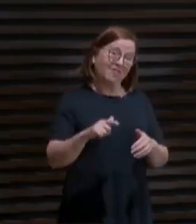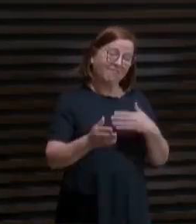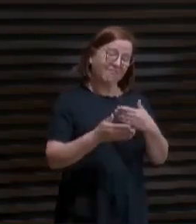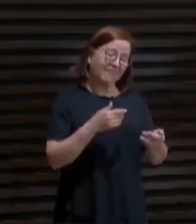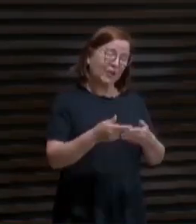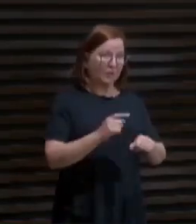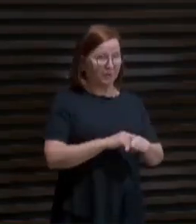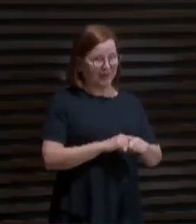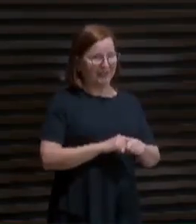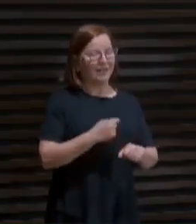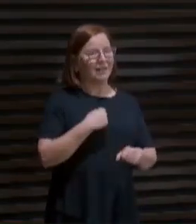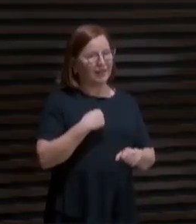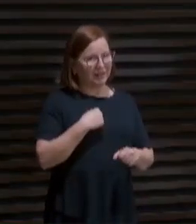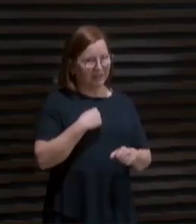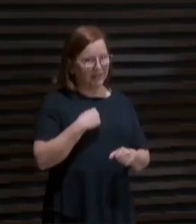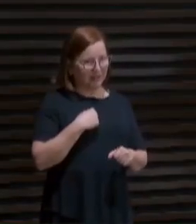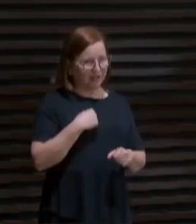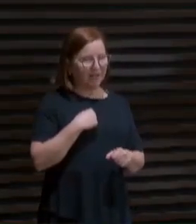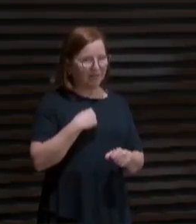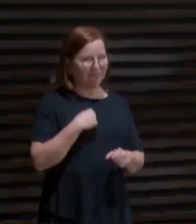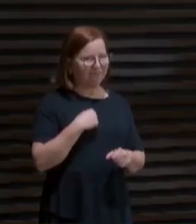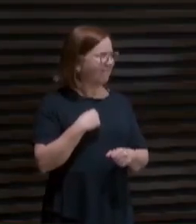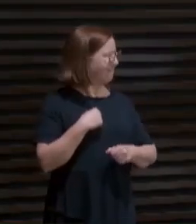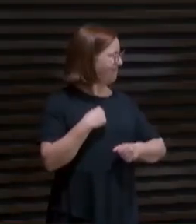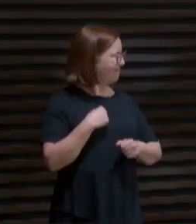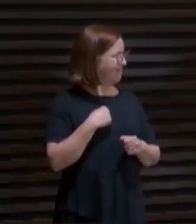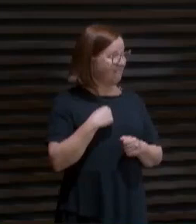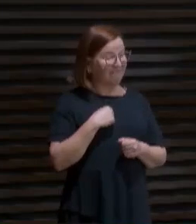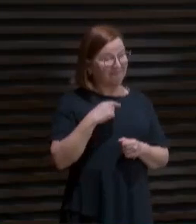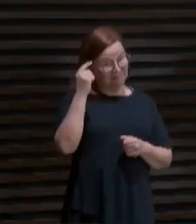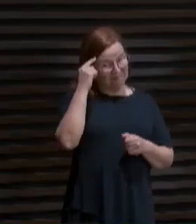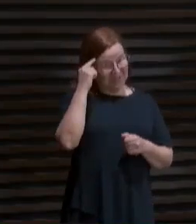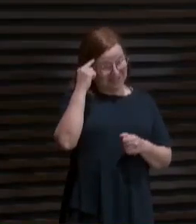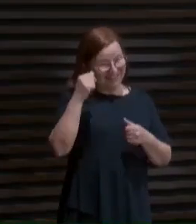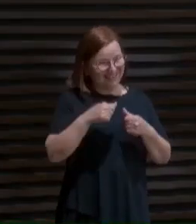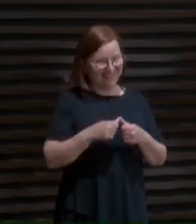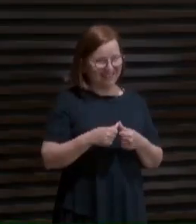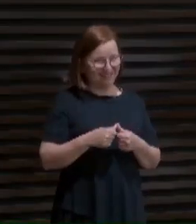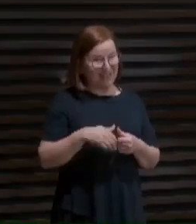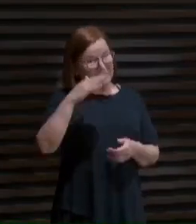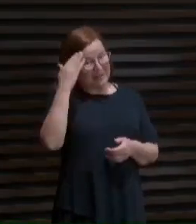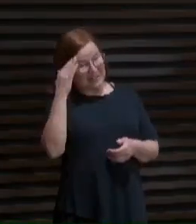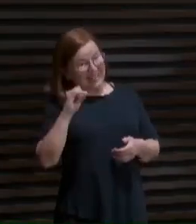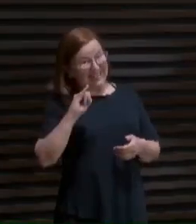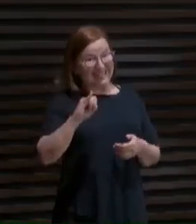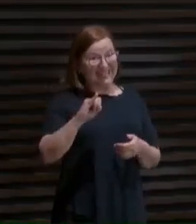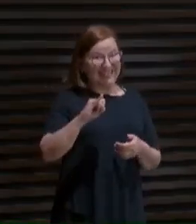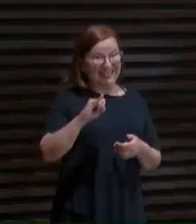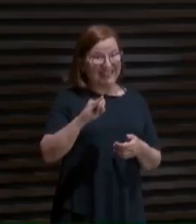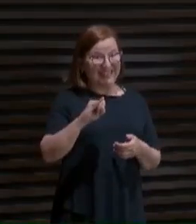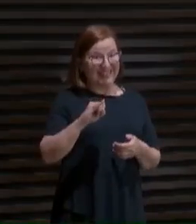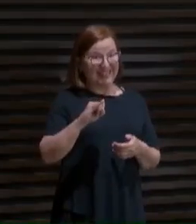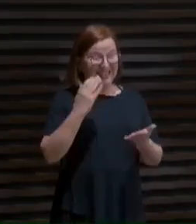E eu estou ainda convicto disso. Eu não sei se eu vou terminar a exposição do Evangelho